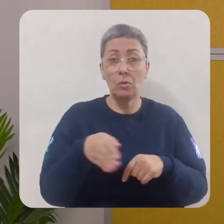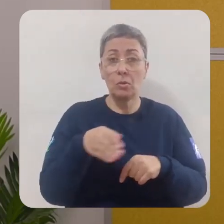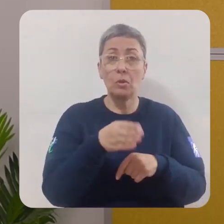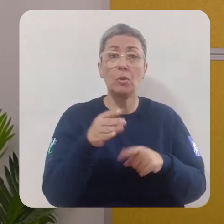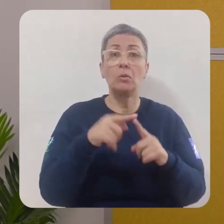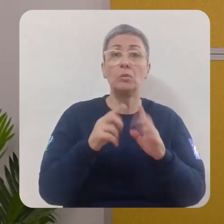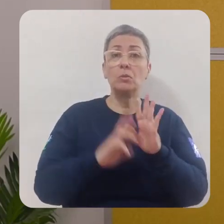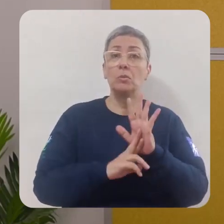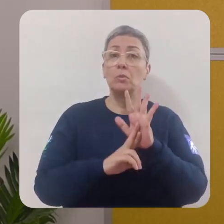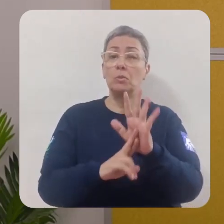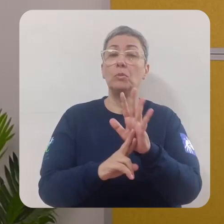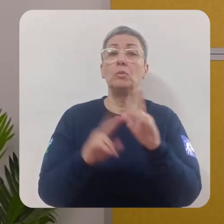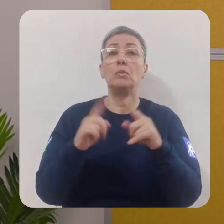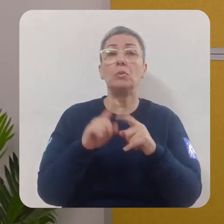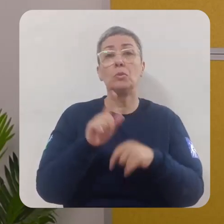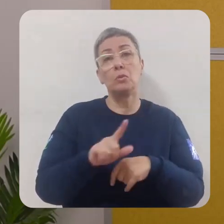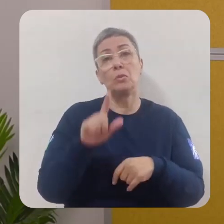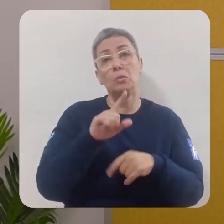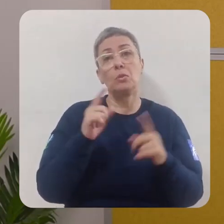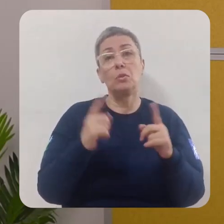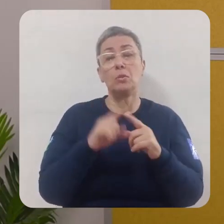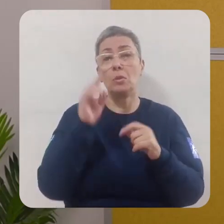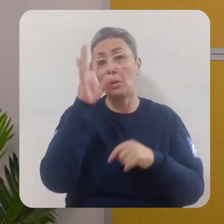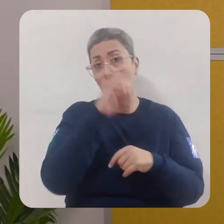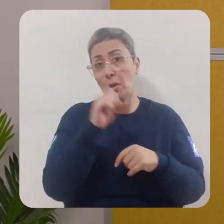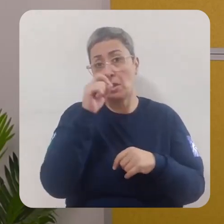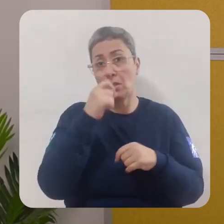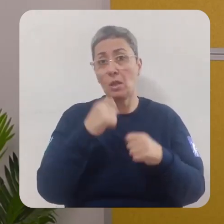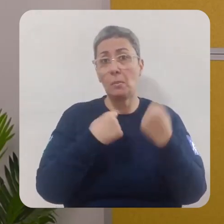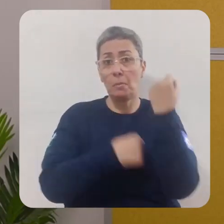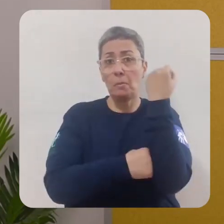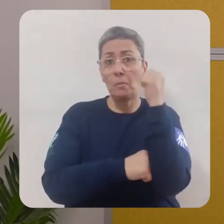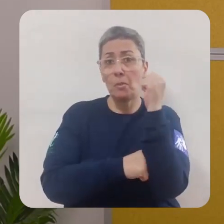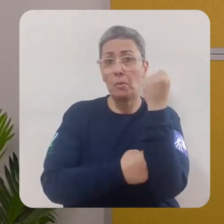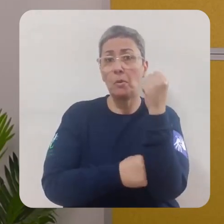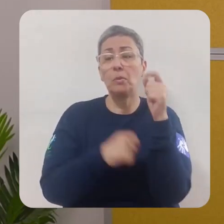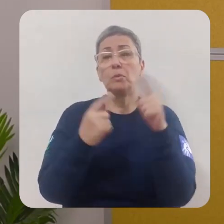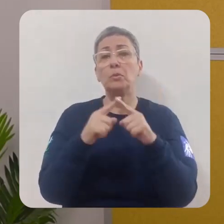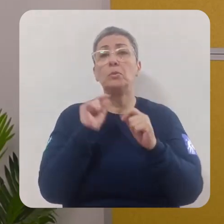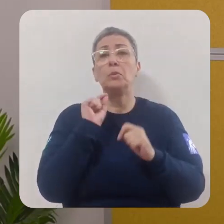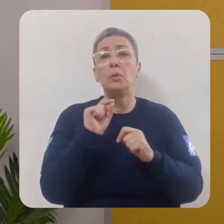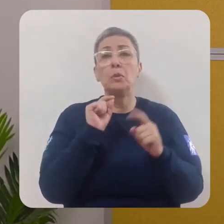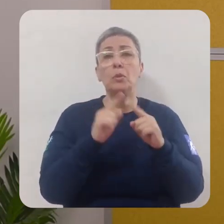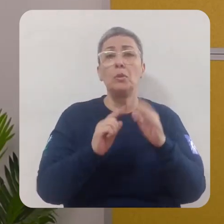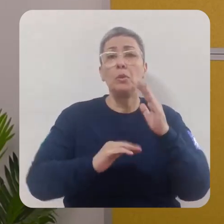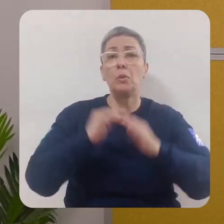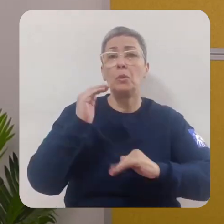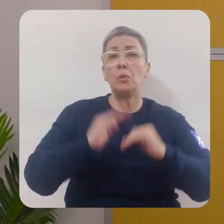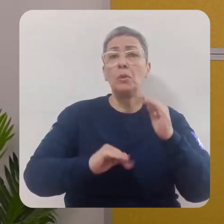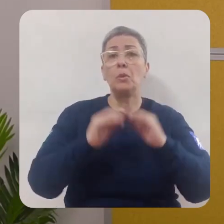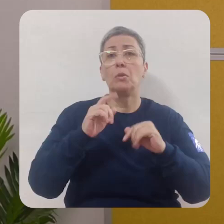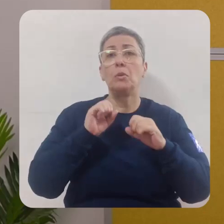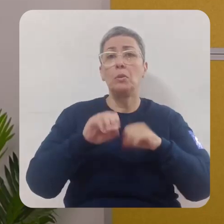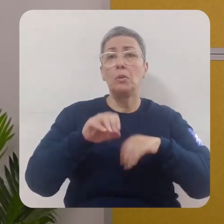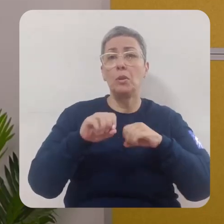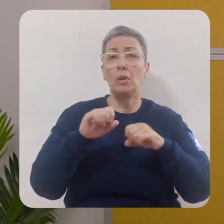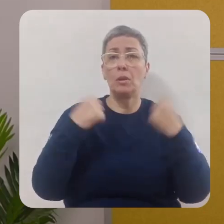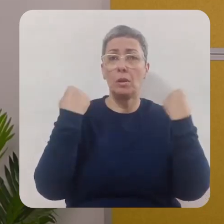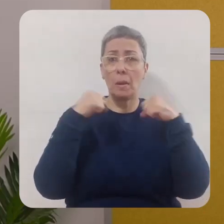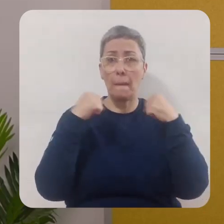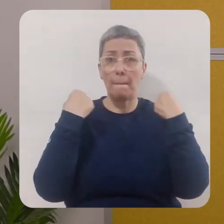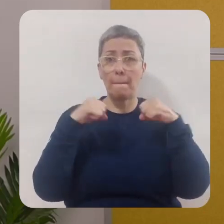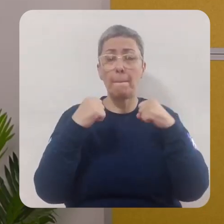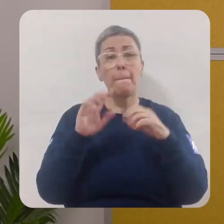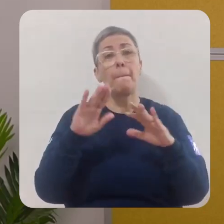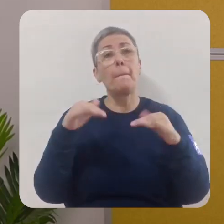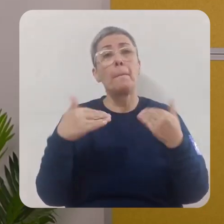caminho representando, claro, de aprendizagem motora, representando atividade de educação